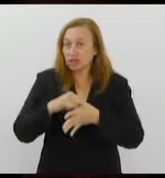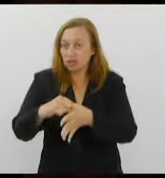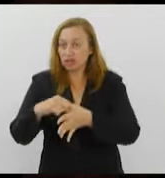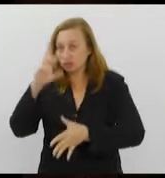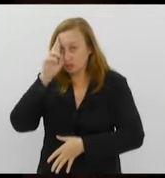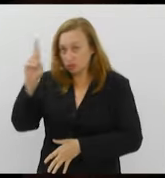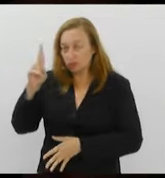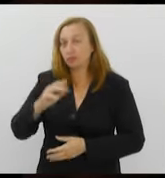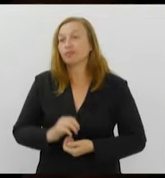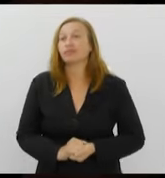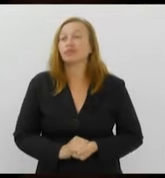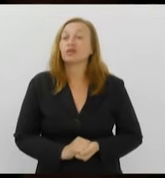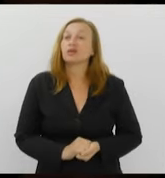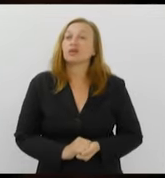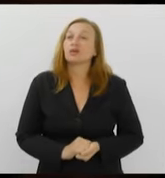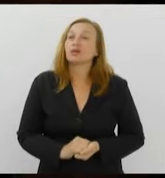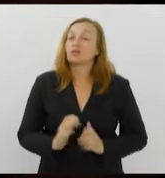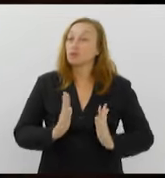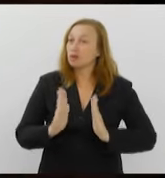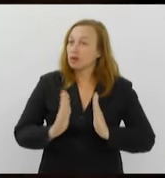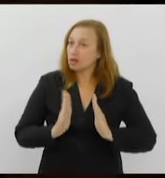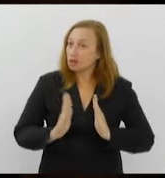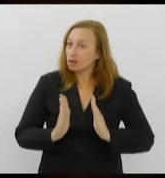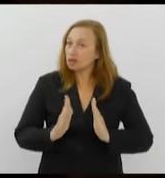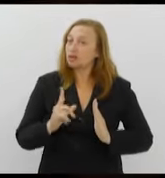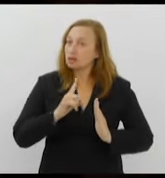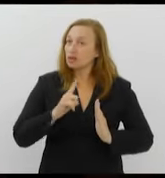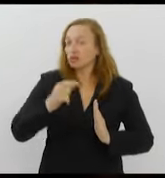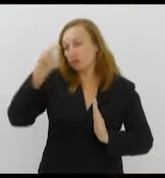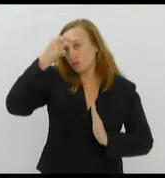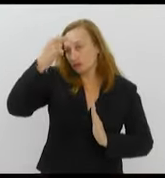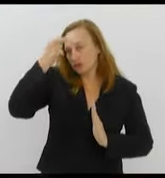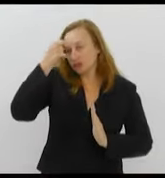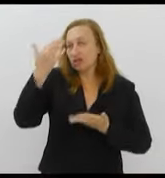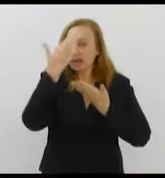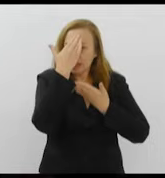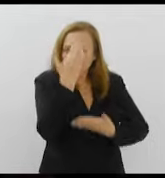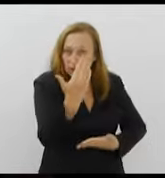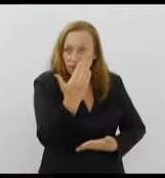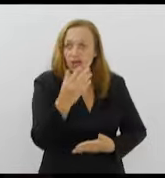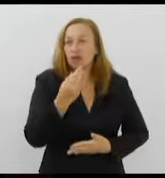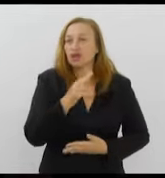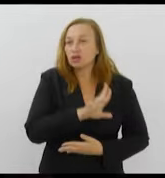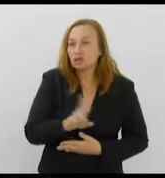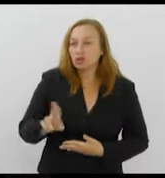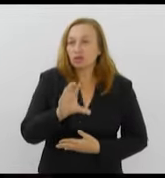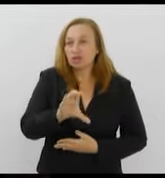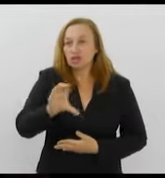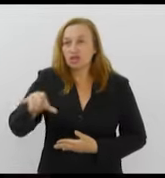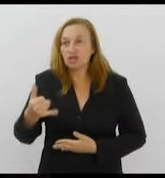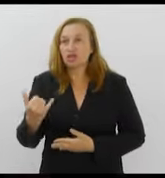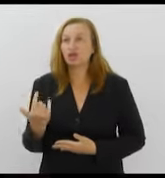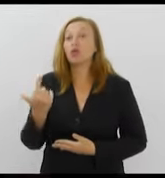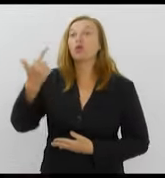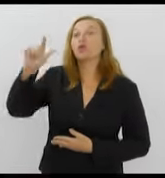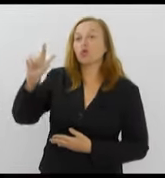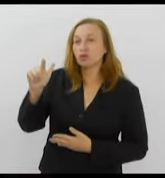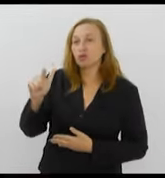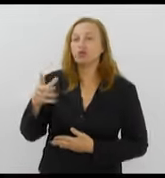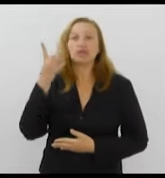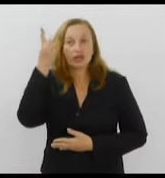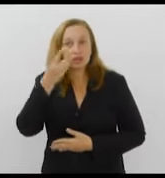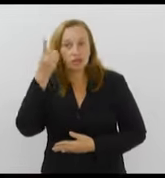Excelência, estabelece o prazo, e aí houve consenso, e faço aqui o agradecimento em nome da CCJ a outros deputados que tinham emenda com